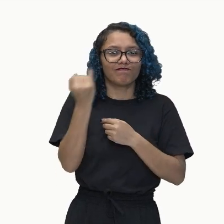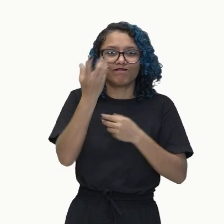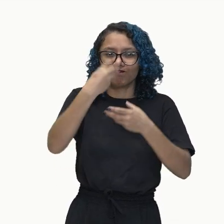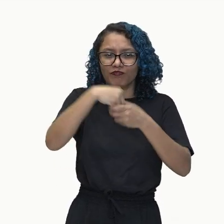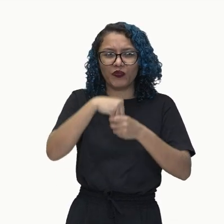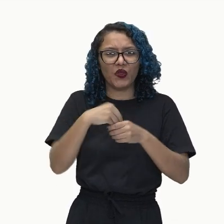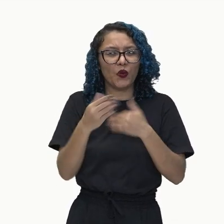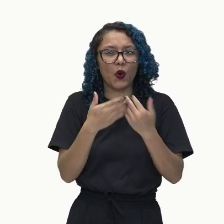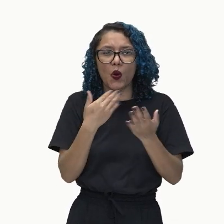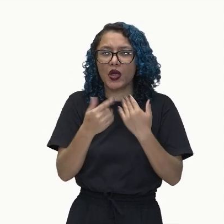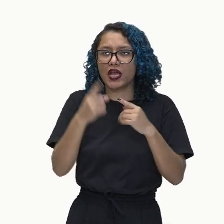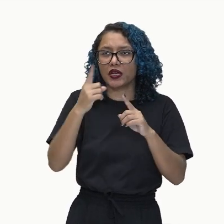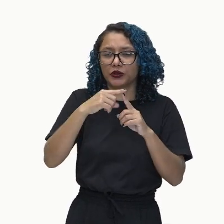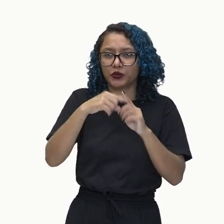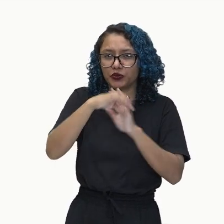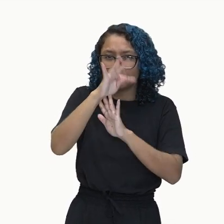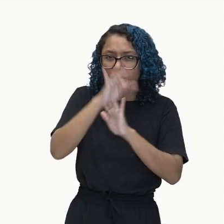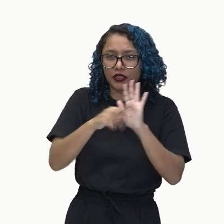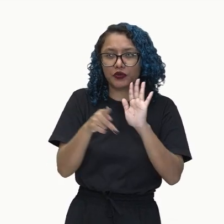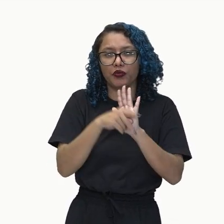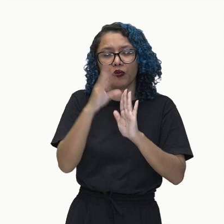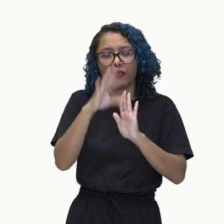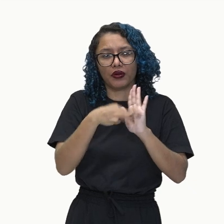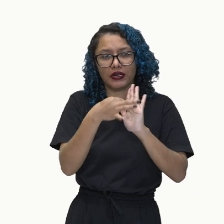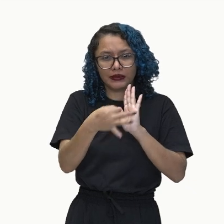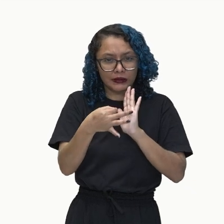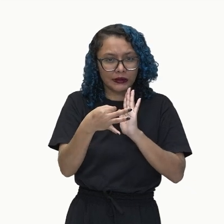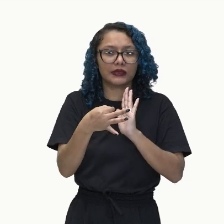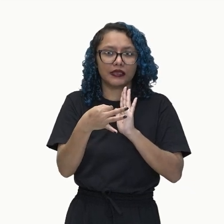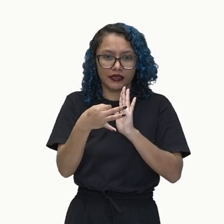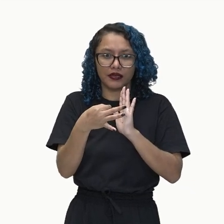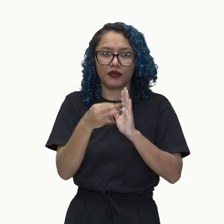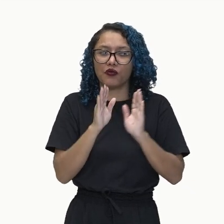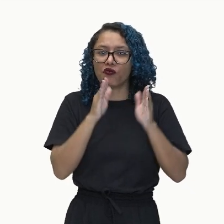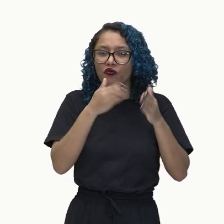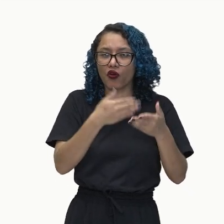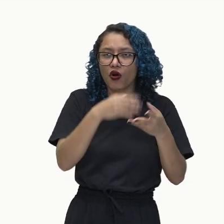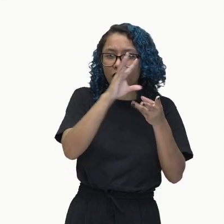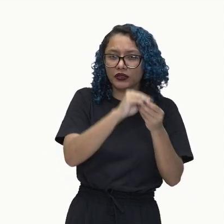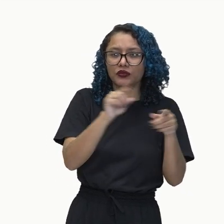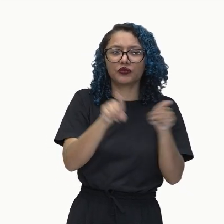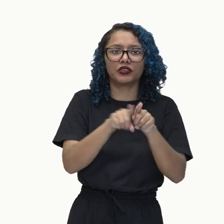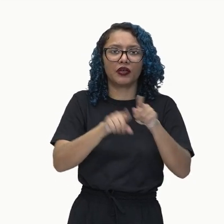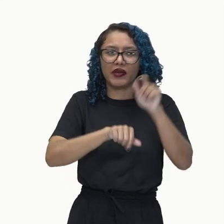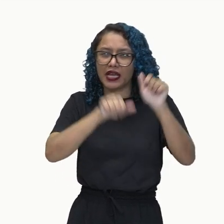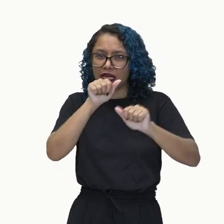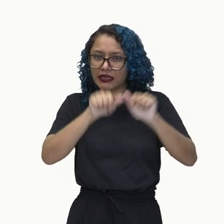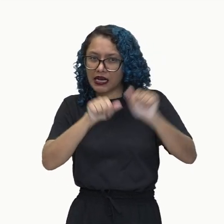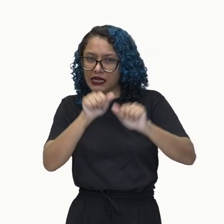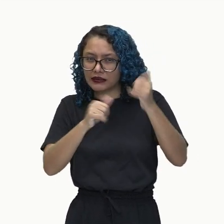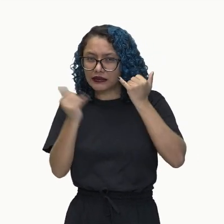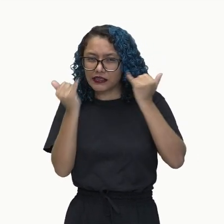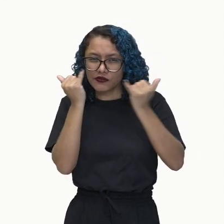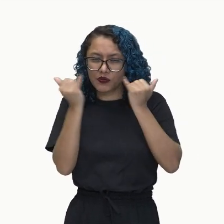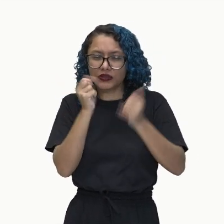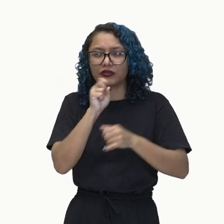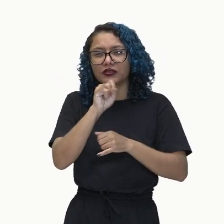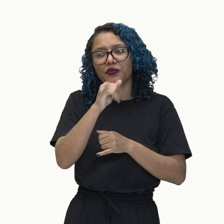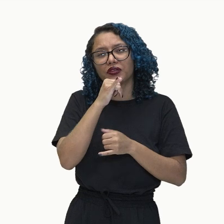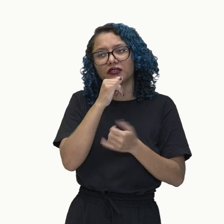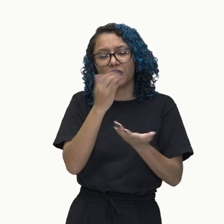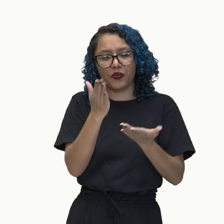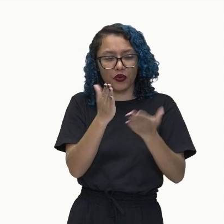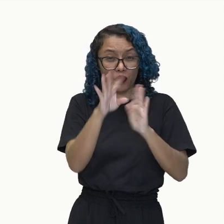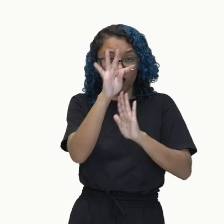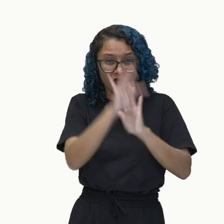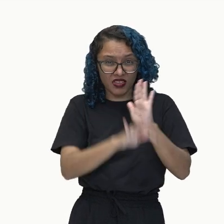desse tipo, o resumo e a análise de dados. Então, se você quer resenhar um texto que você está estudando, por exemplo, você precisa